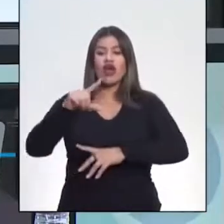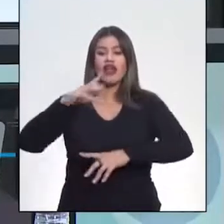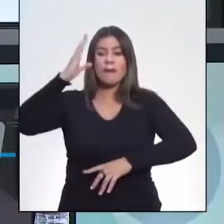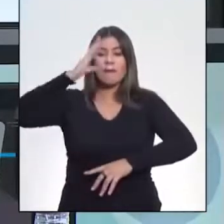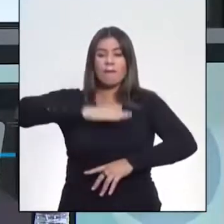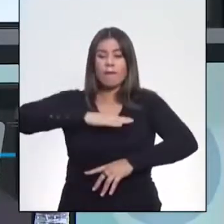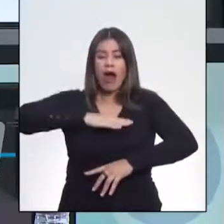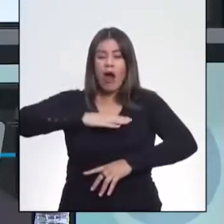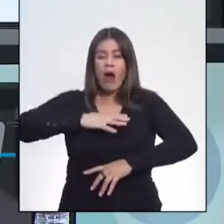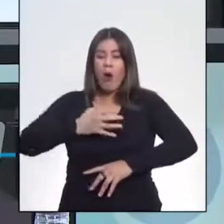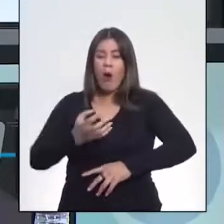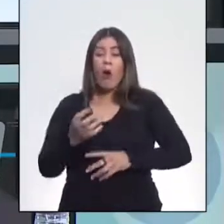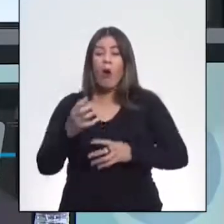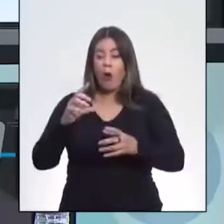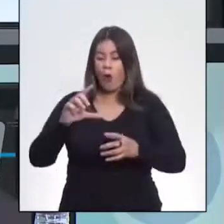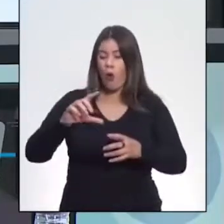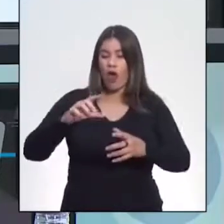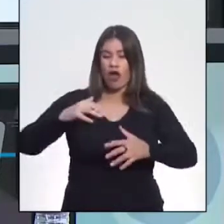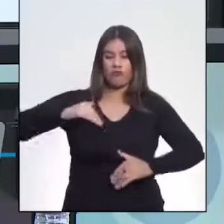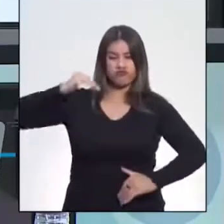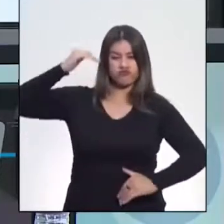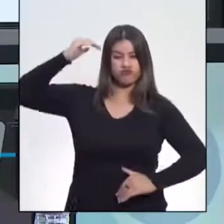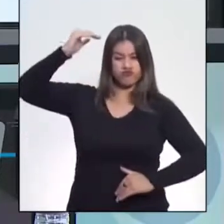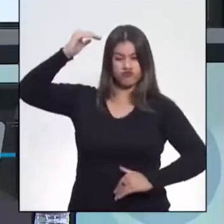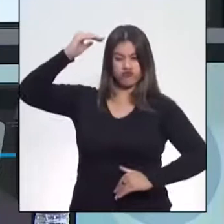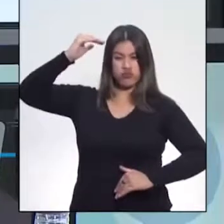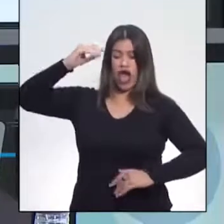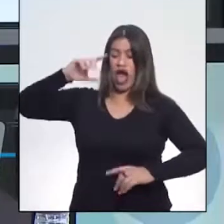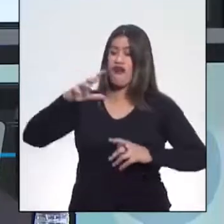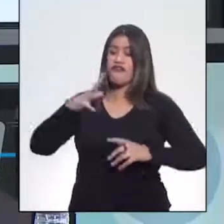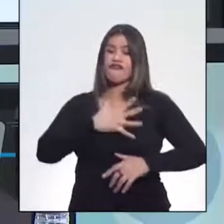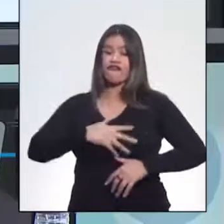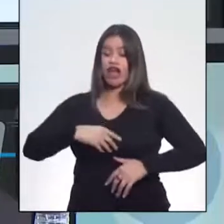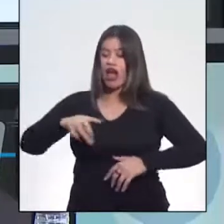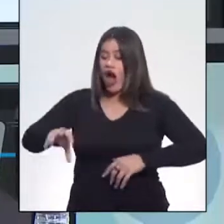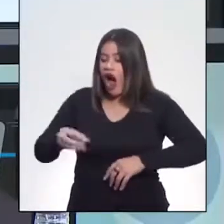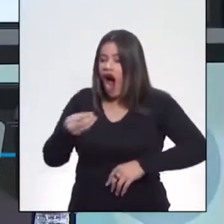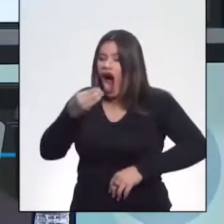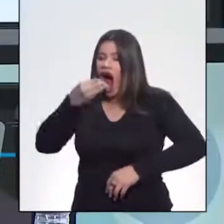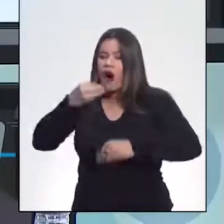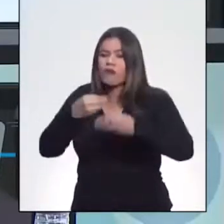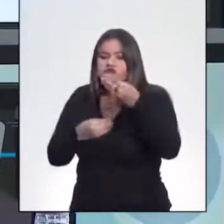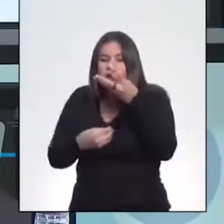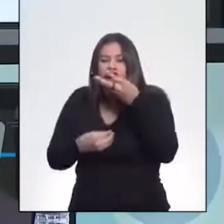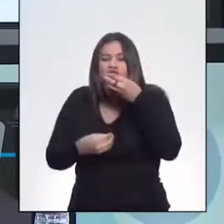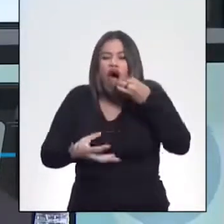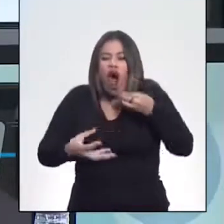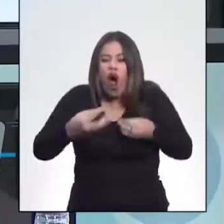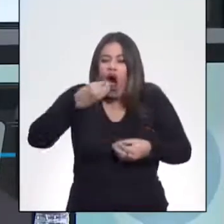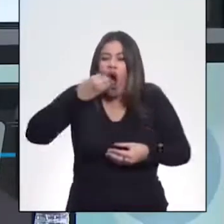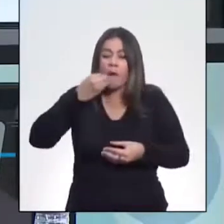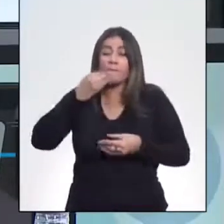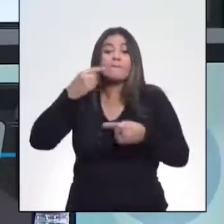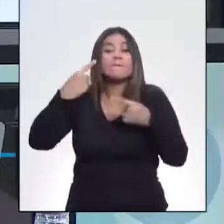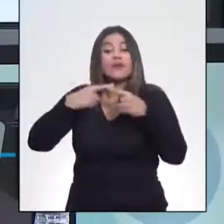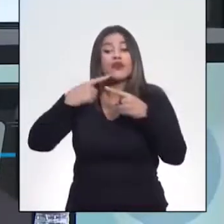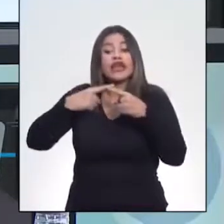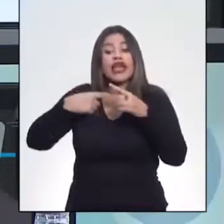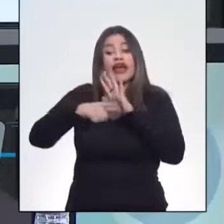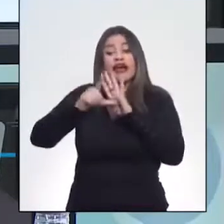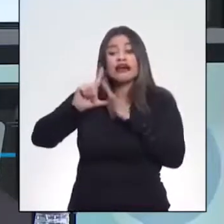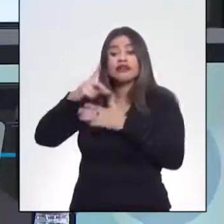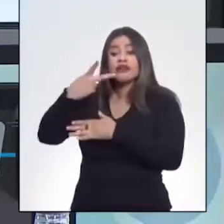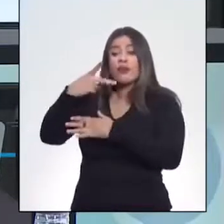todos os seus filhos porque existia uma profecia que um dos filhos de Cronos mataria ele só que Deus